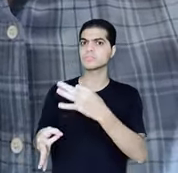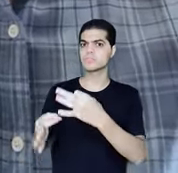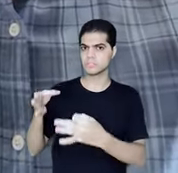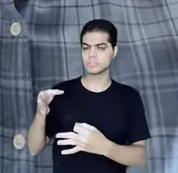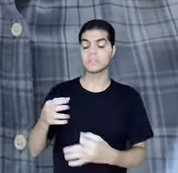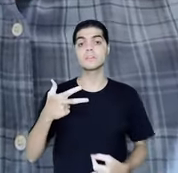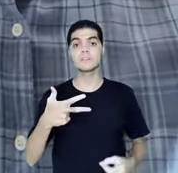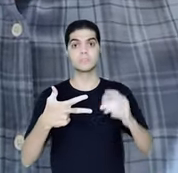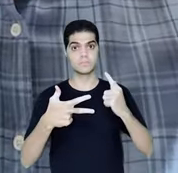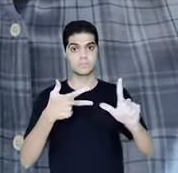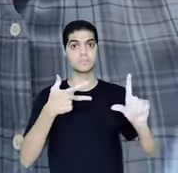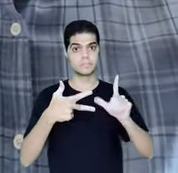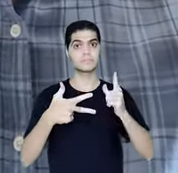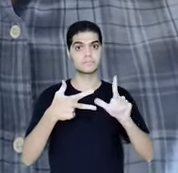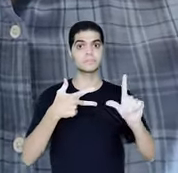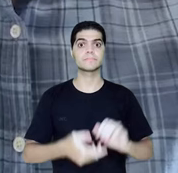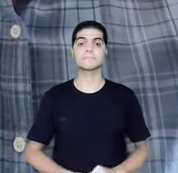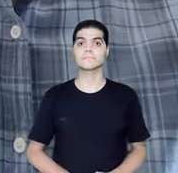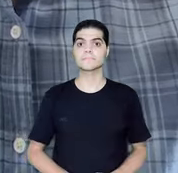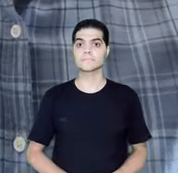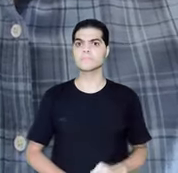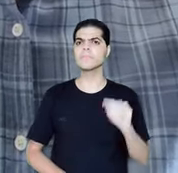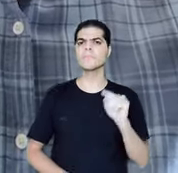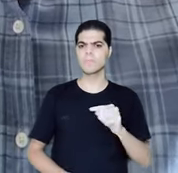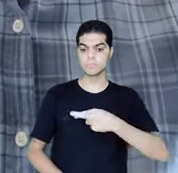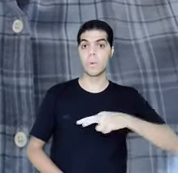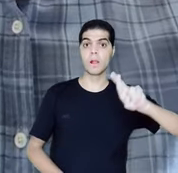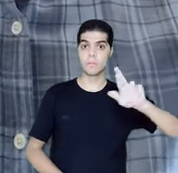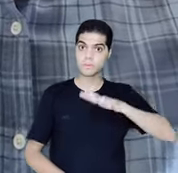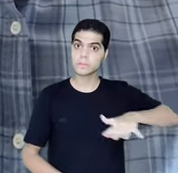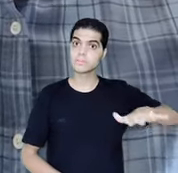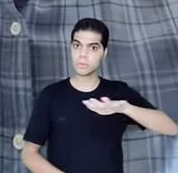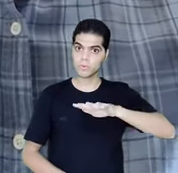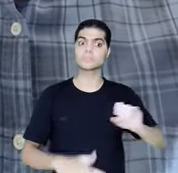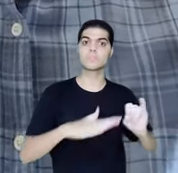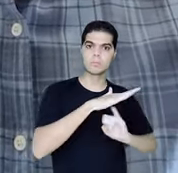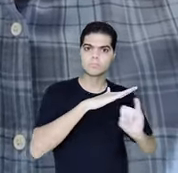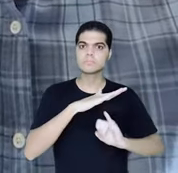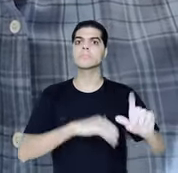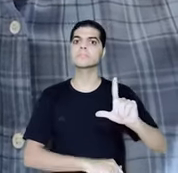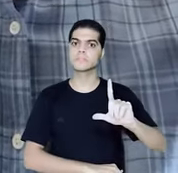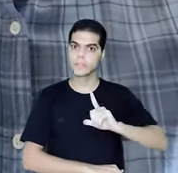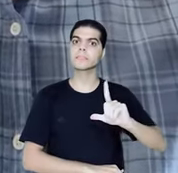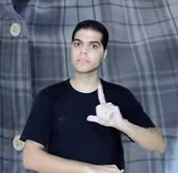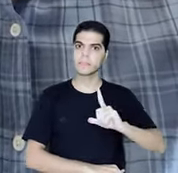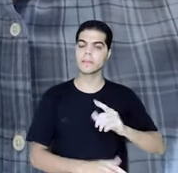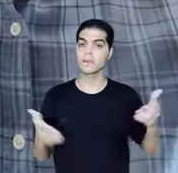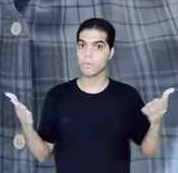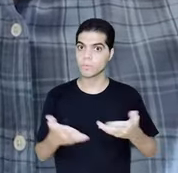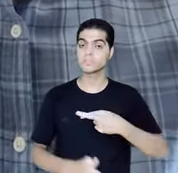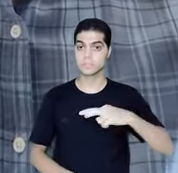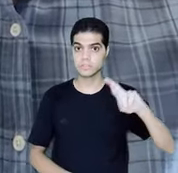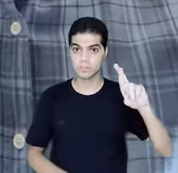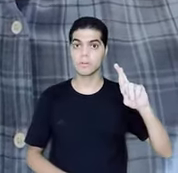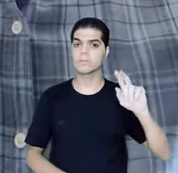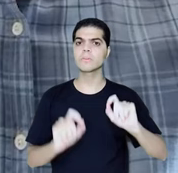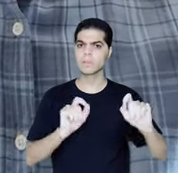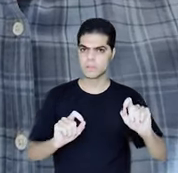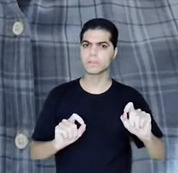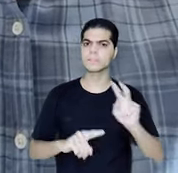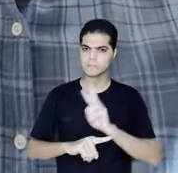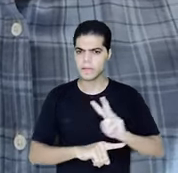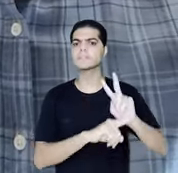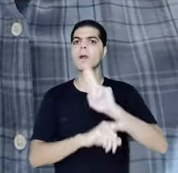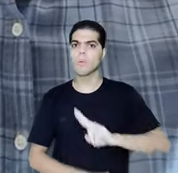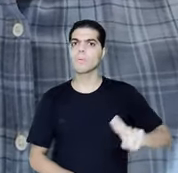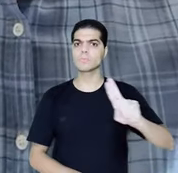no legislativo. No campo religioso, há instituições religiosas que recusam a